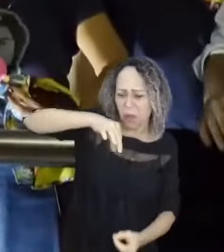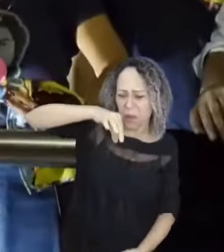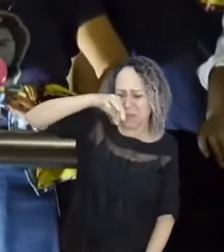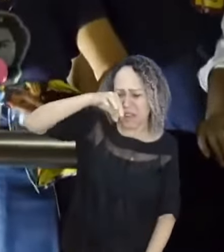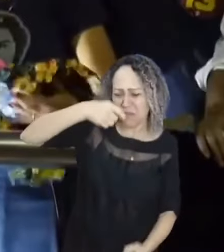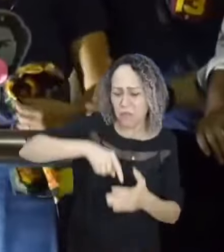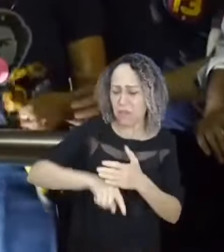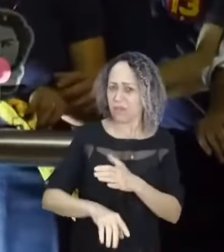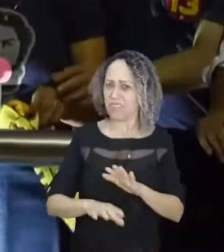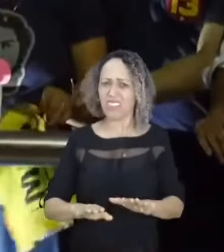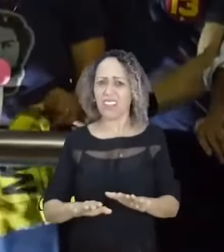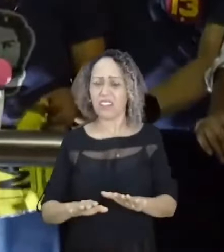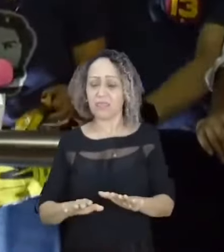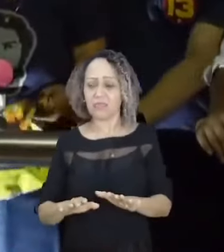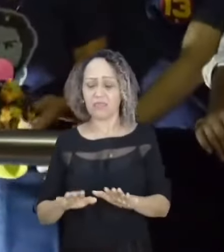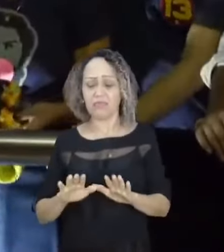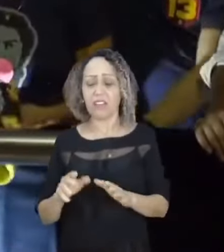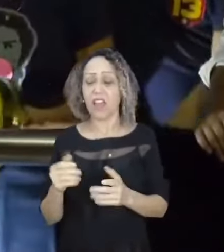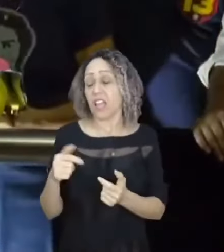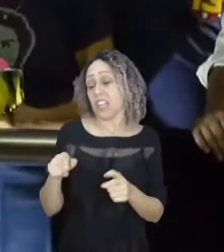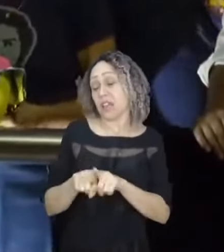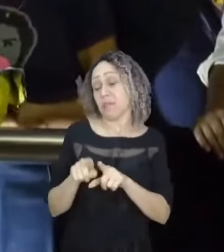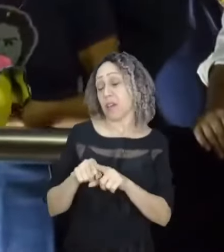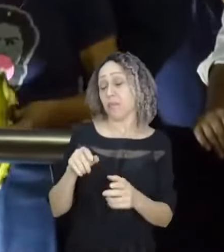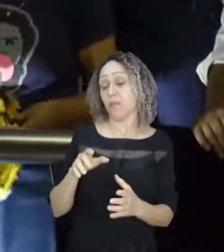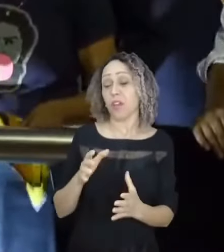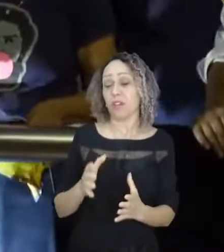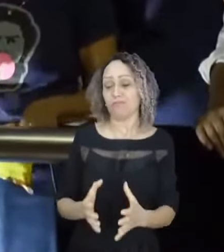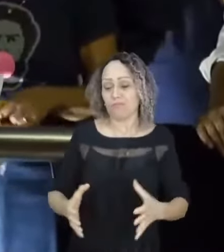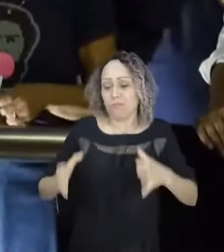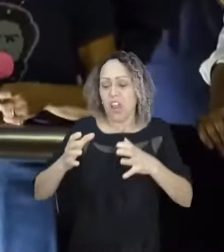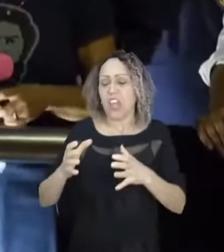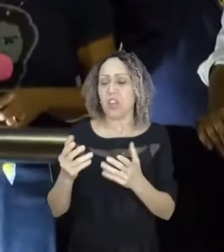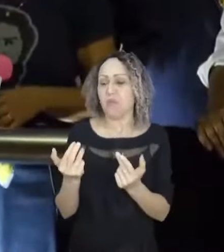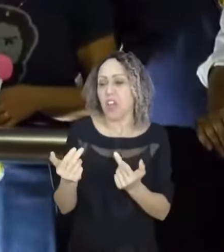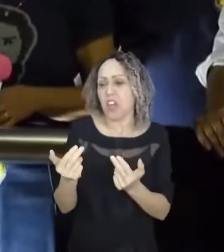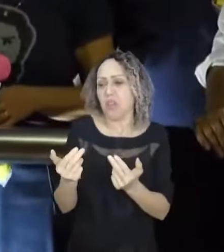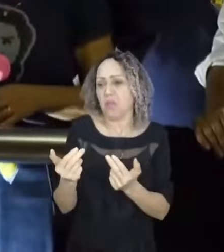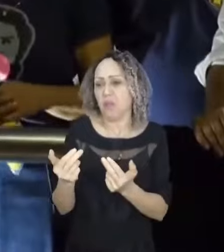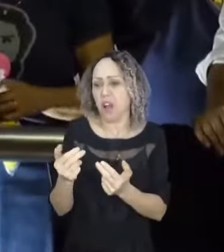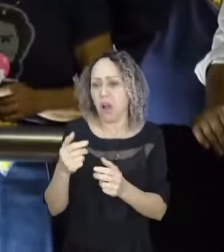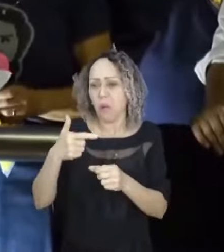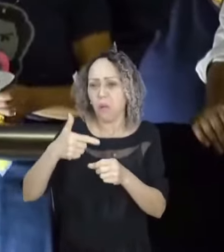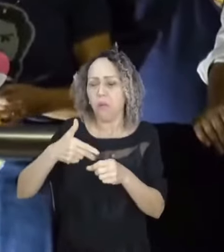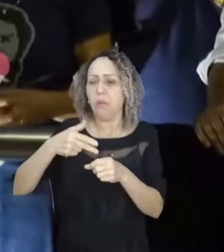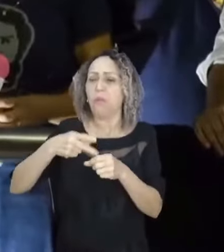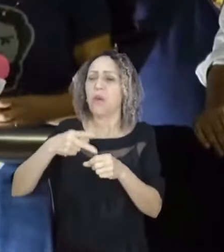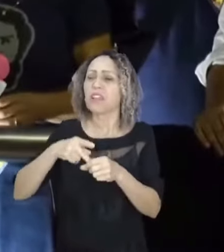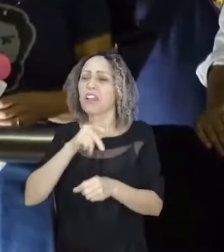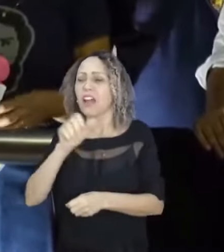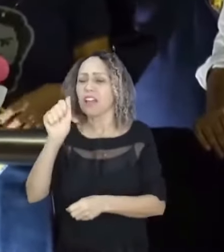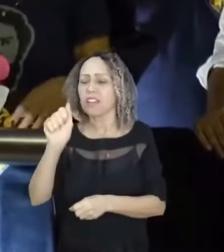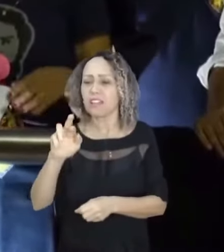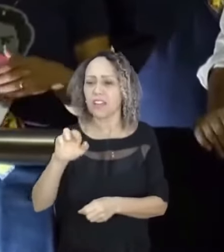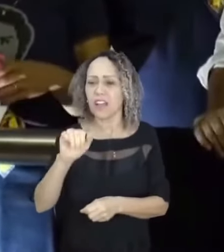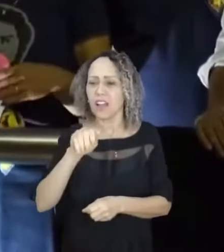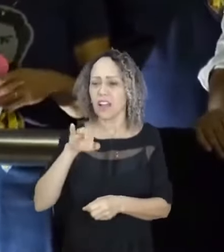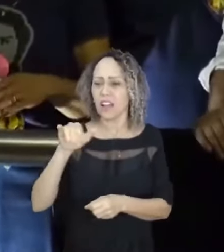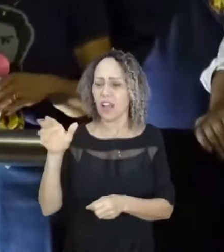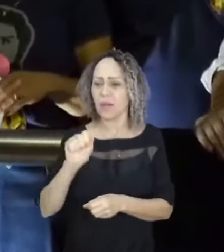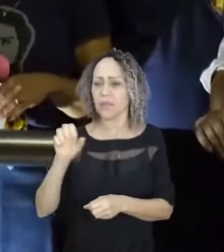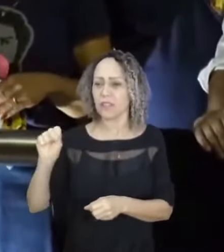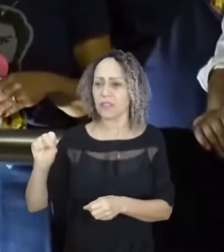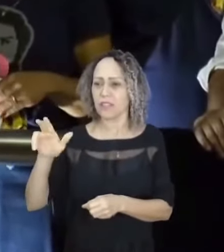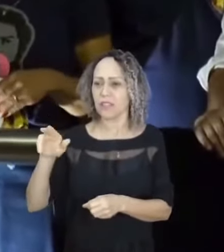Arábia Saudita. Aí resolveram inventar a história da Lava Jato para vender a Petrobras e destruir as nossas empresas